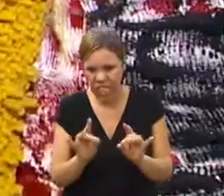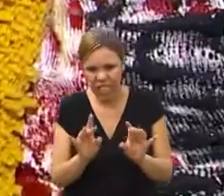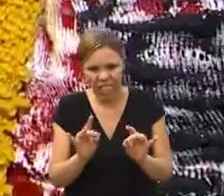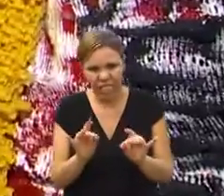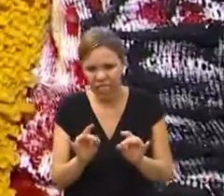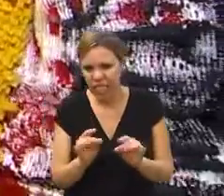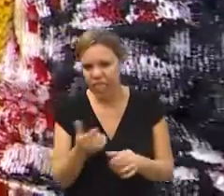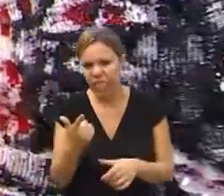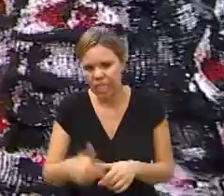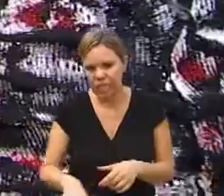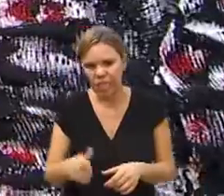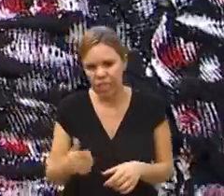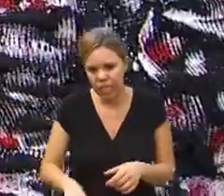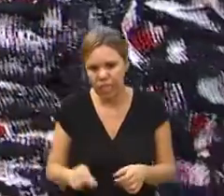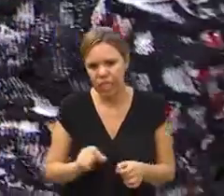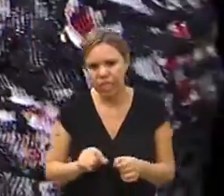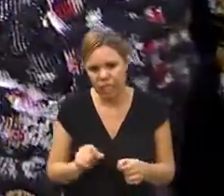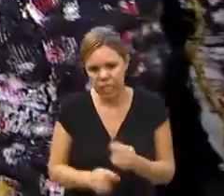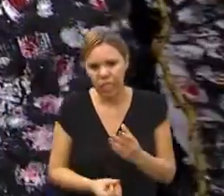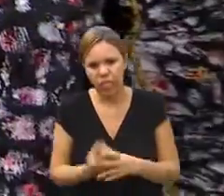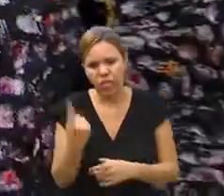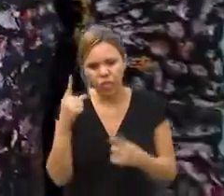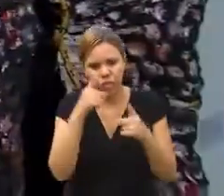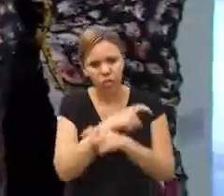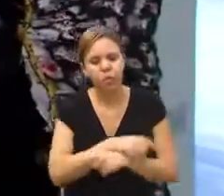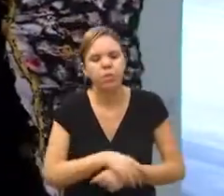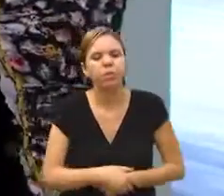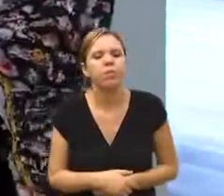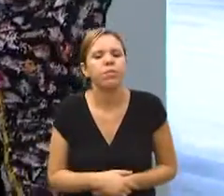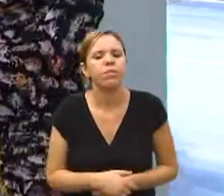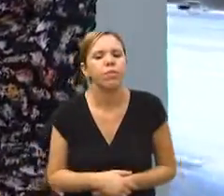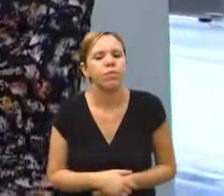sempre refazer, uma obra bastante complexa.